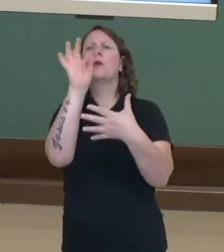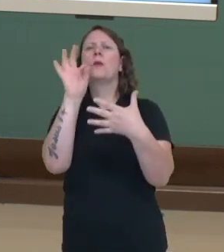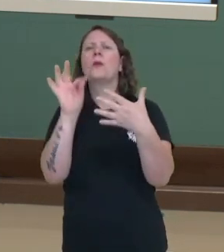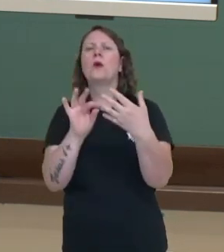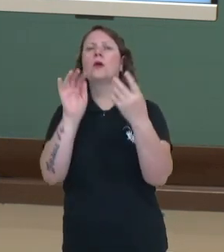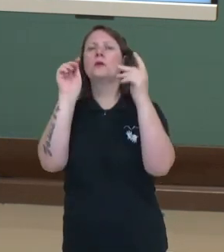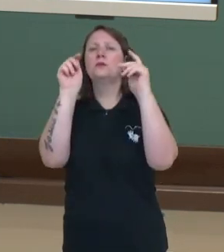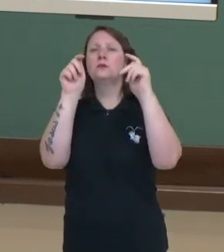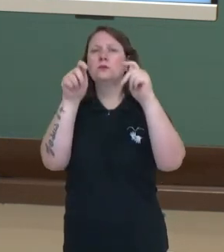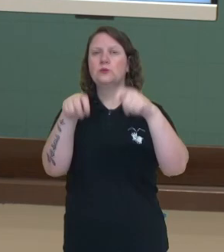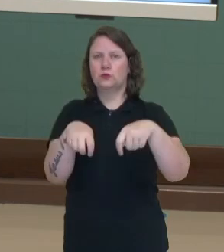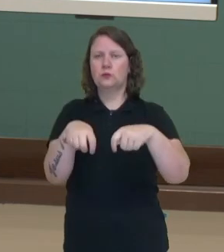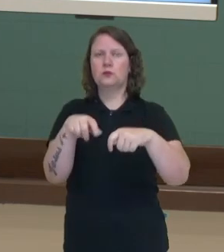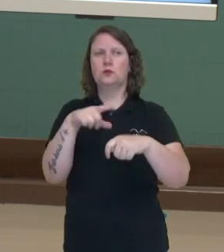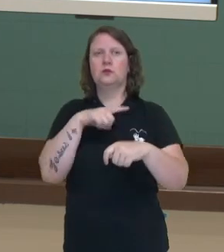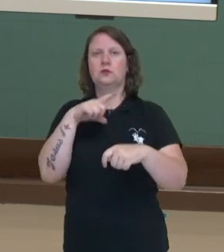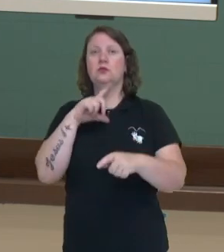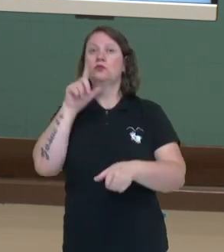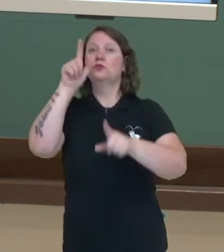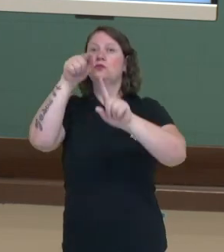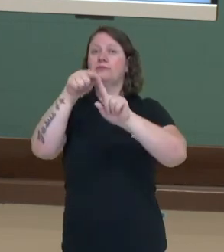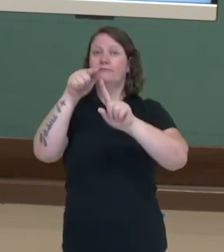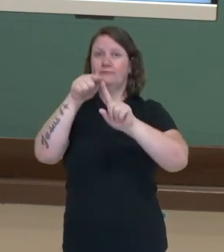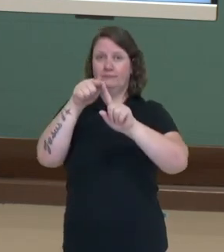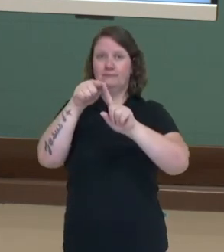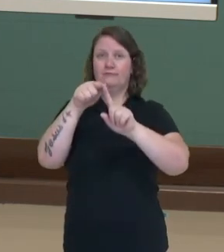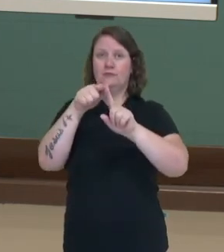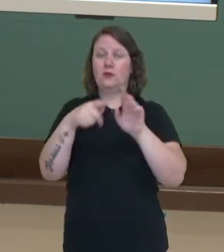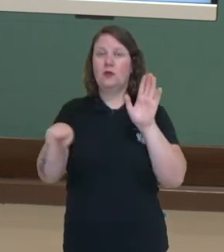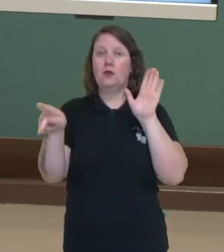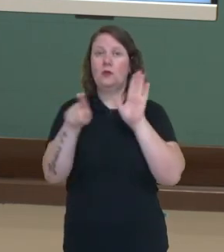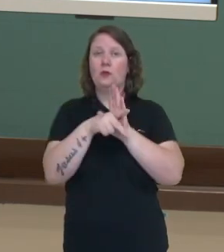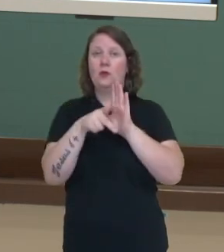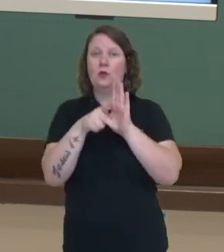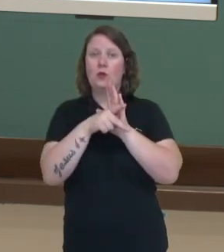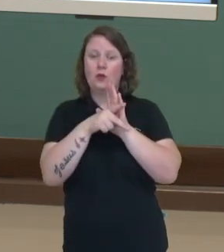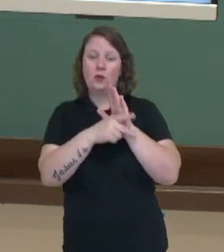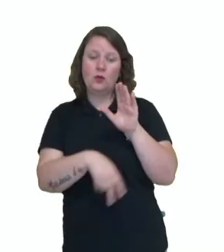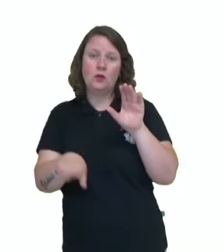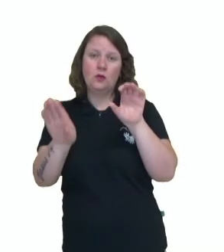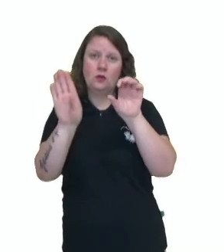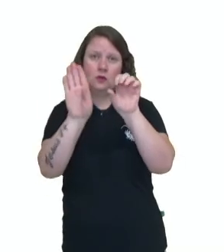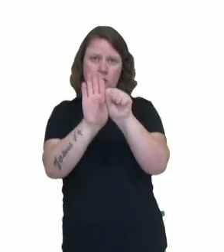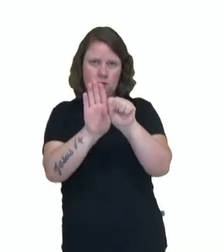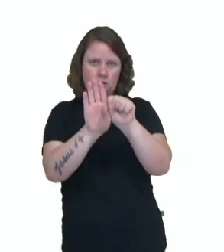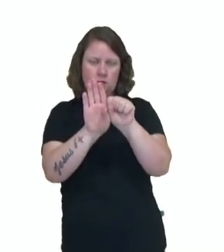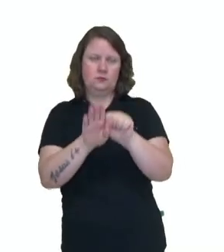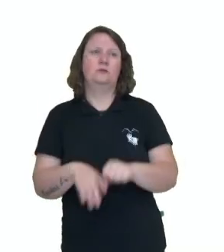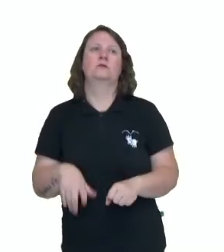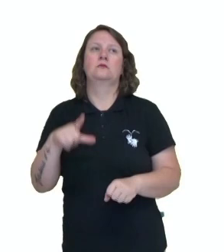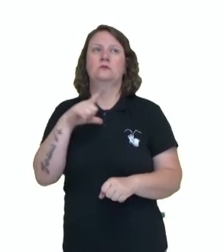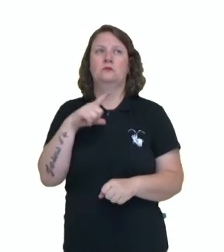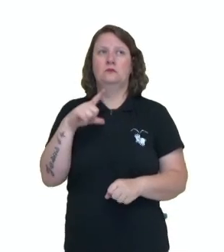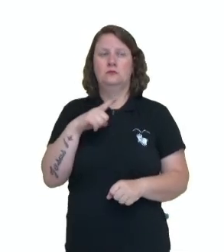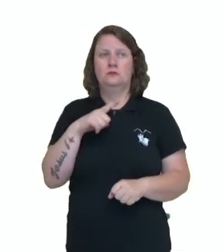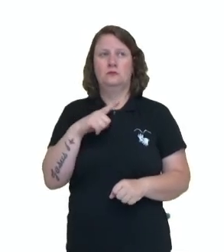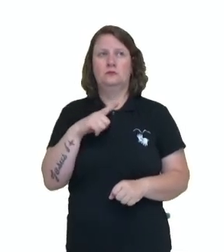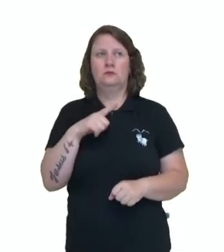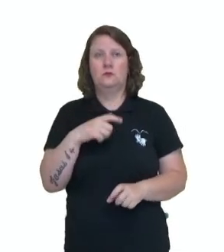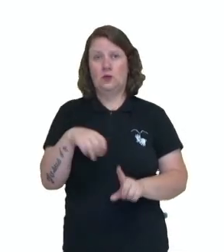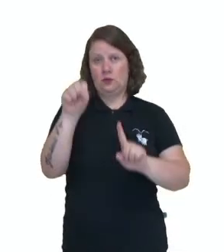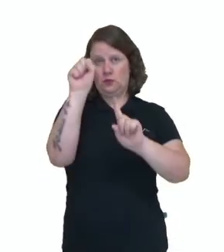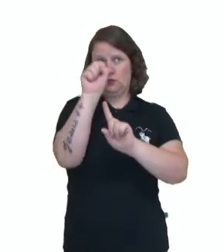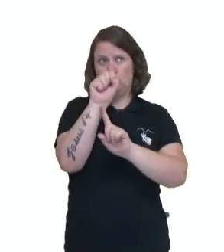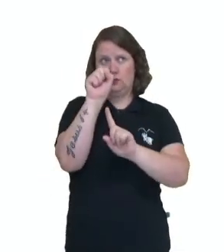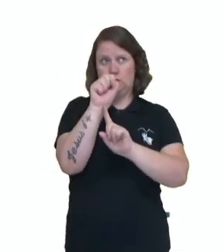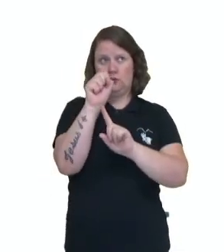que temos aí, as funções sintáticas próprias dos substantivos? Então, nós temos um substantivo aí podendo ser